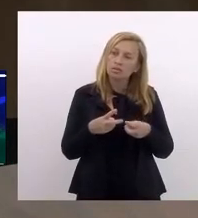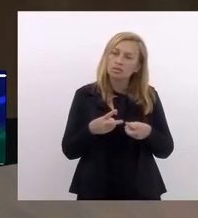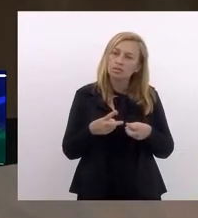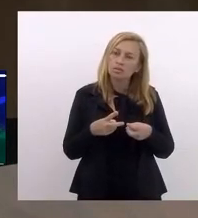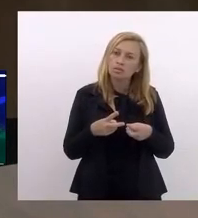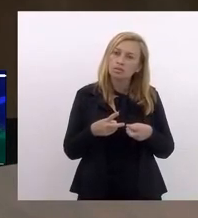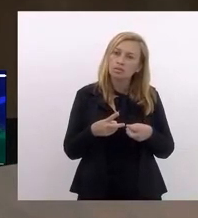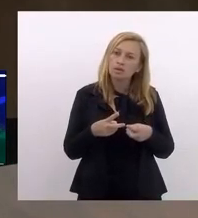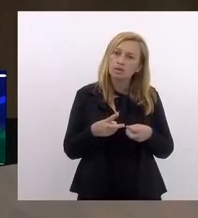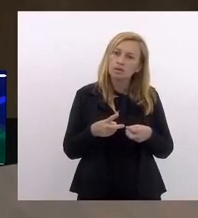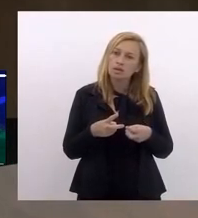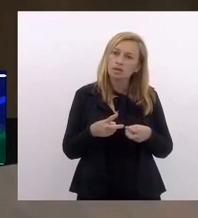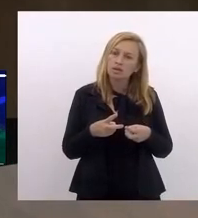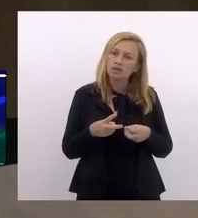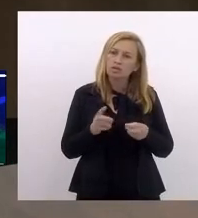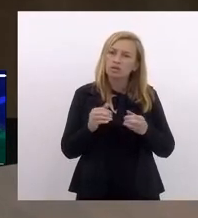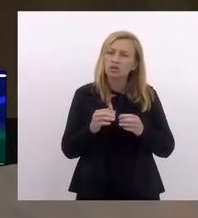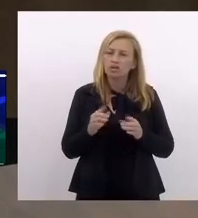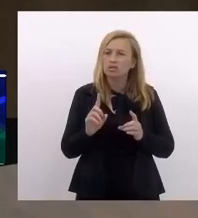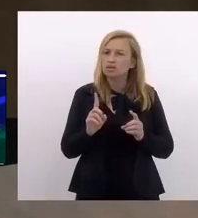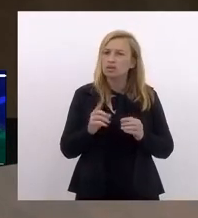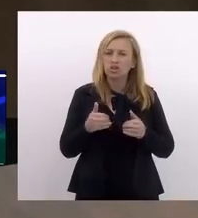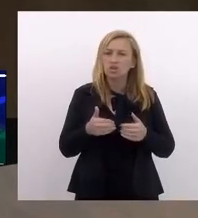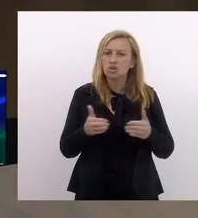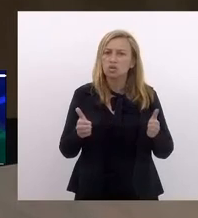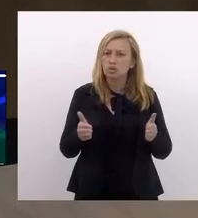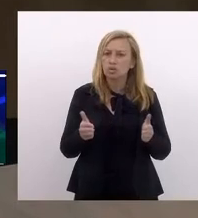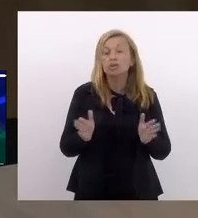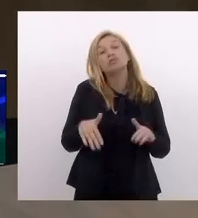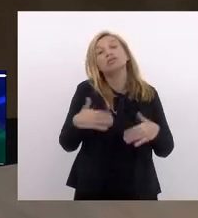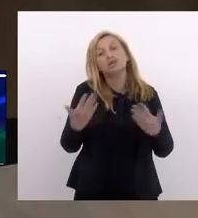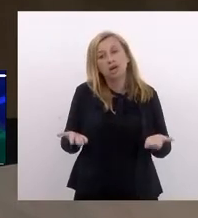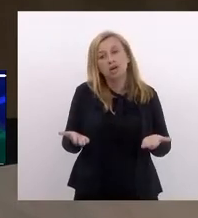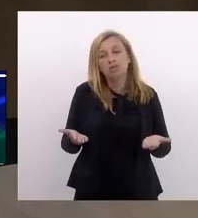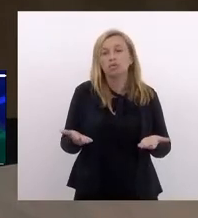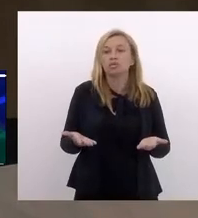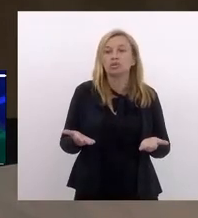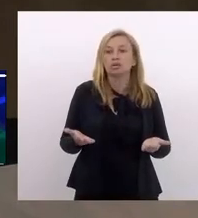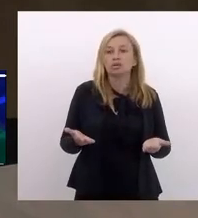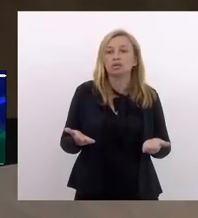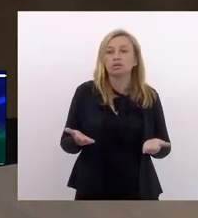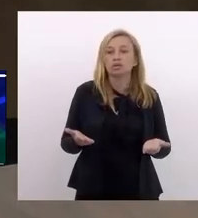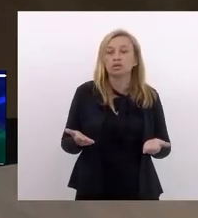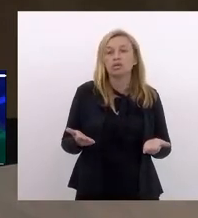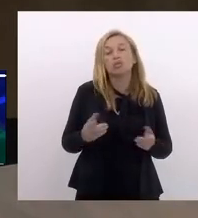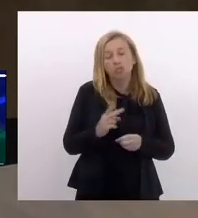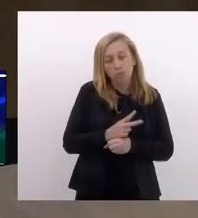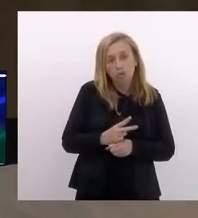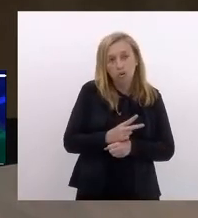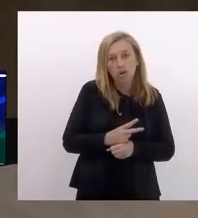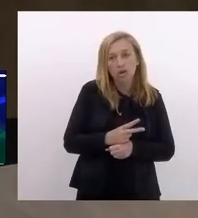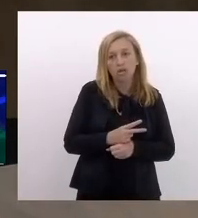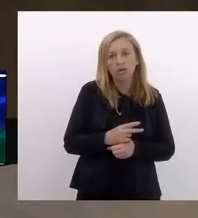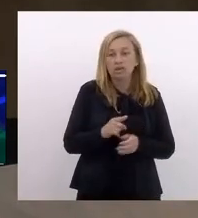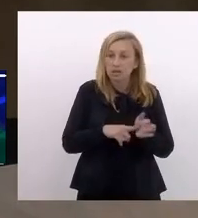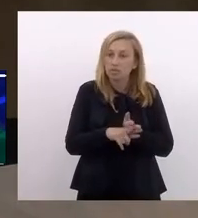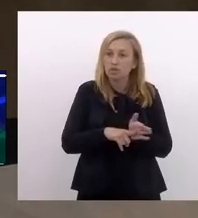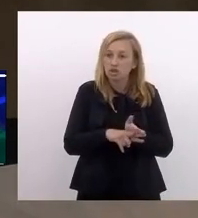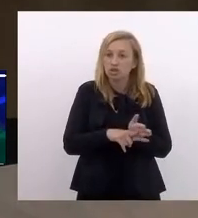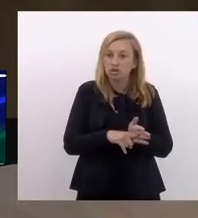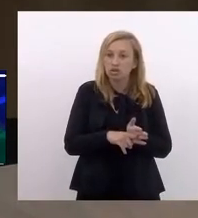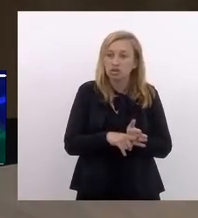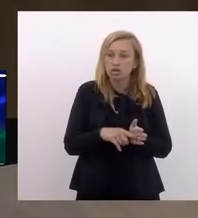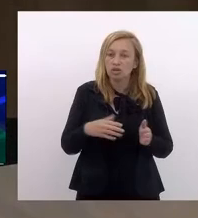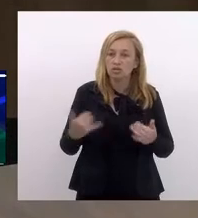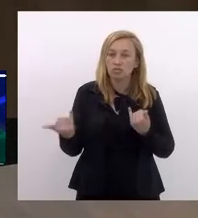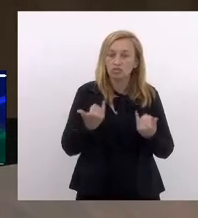foi inaugurado ainda, não é? Então, de qualquer maneira, procurei e na pesquisa me chegou